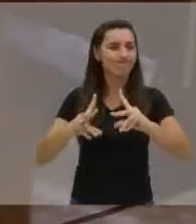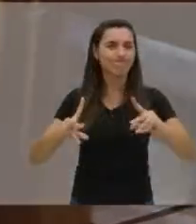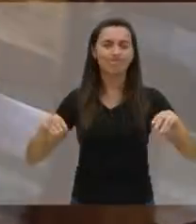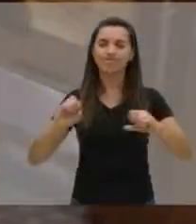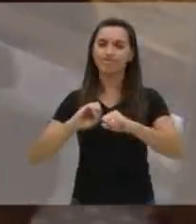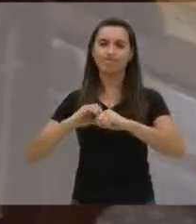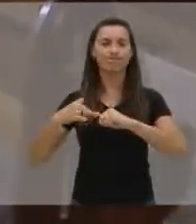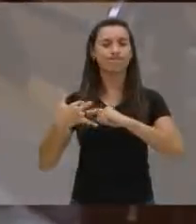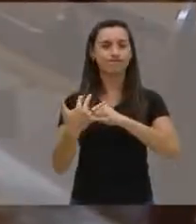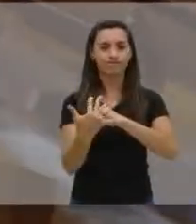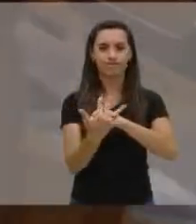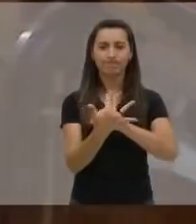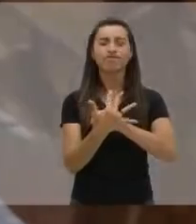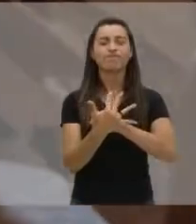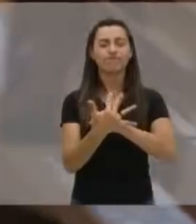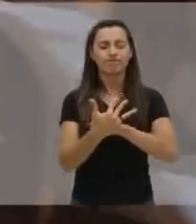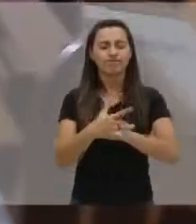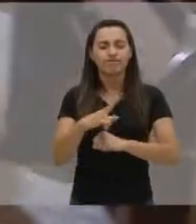que tenhamos